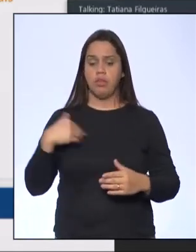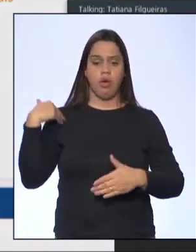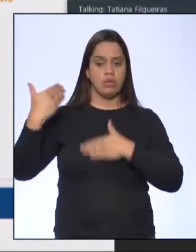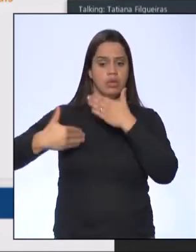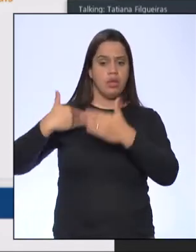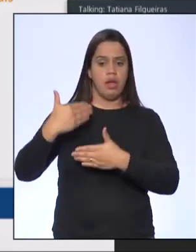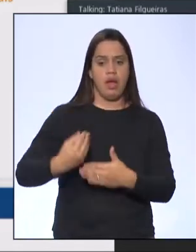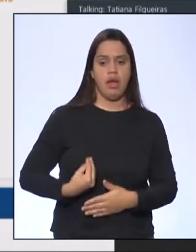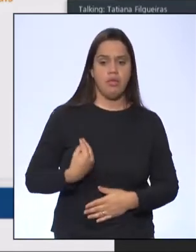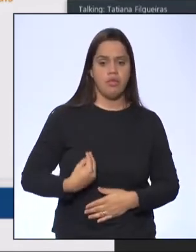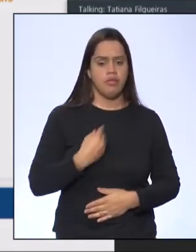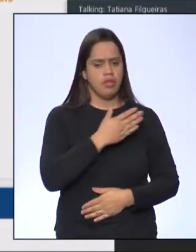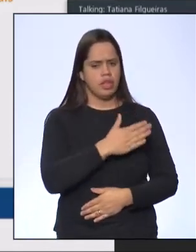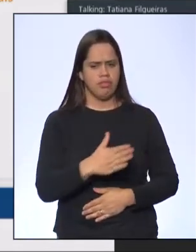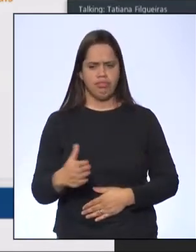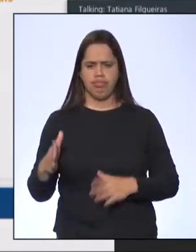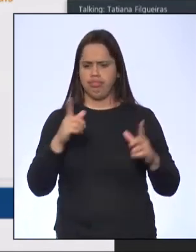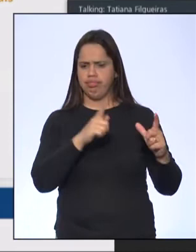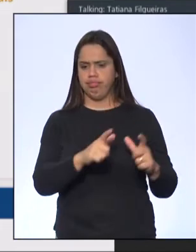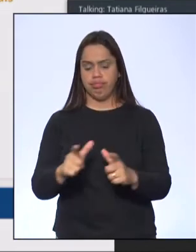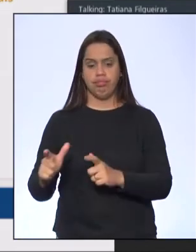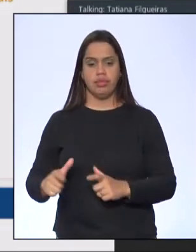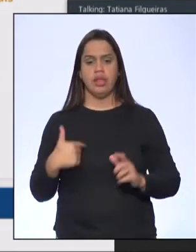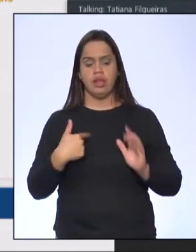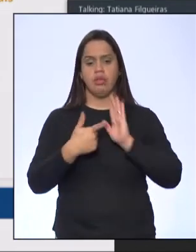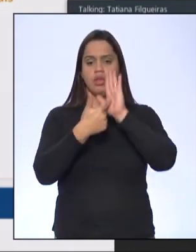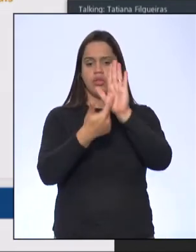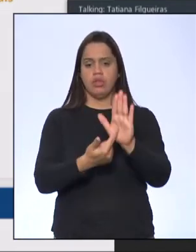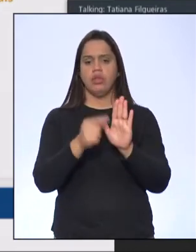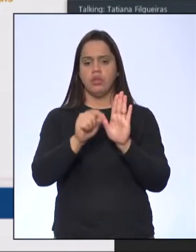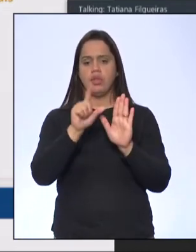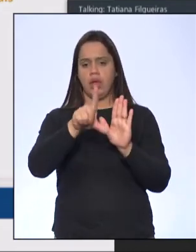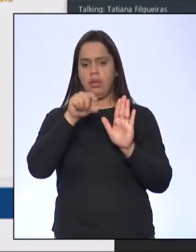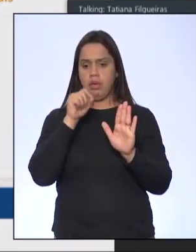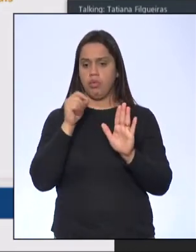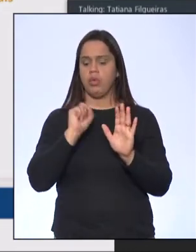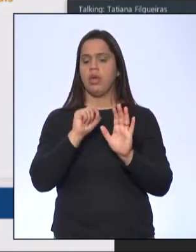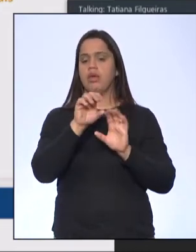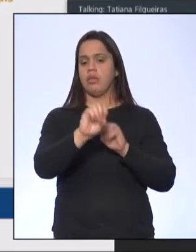várias áreas. Aqui eu queria destacar uma área, né, que é a educação.